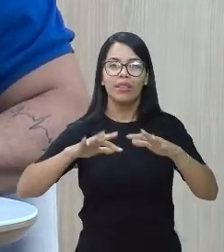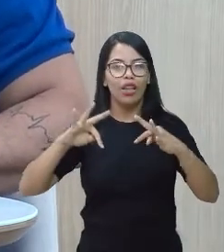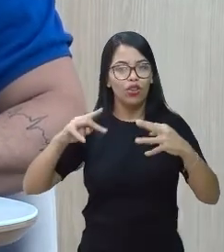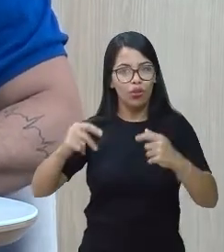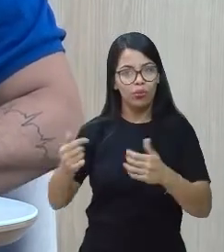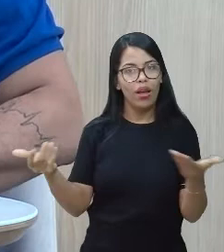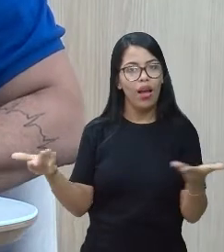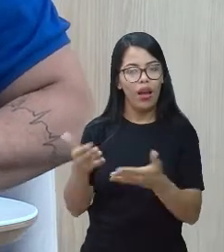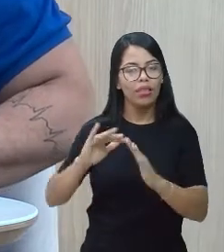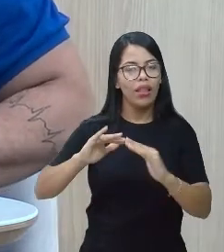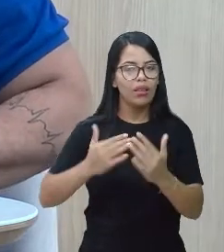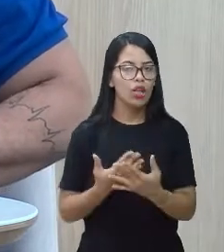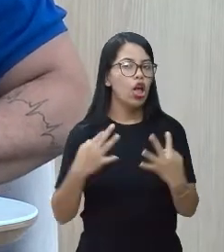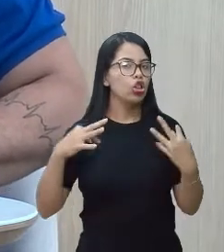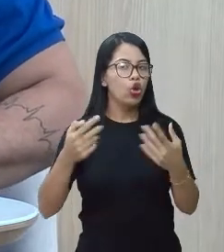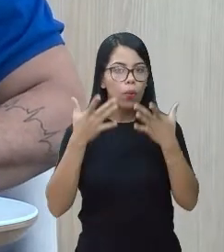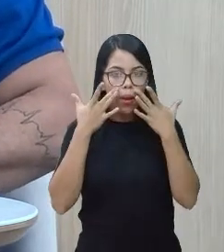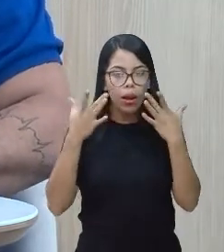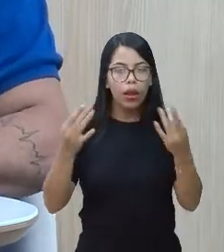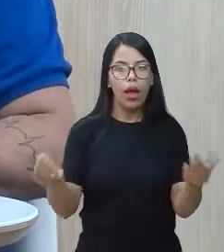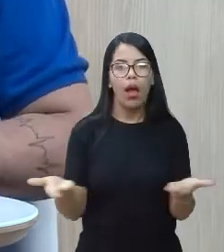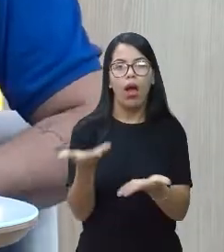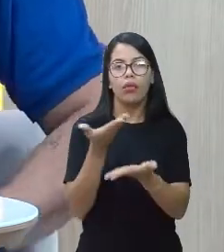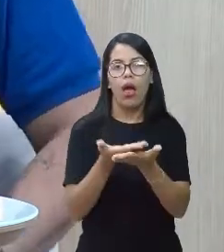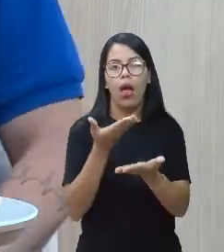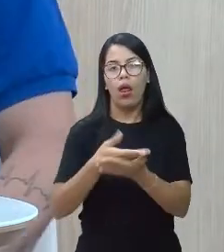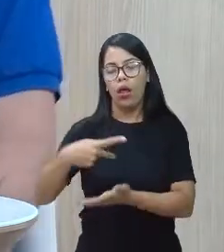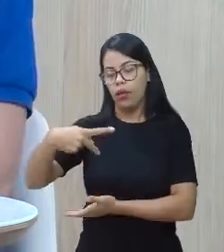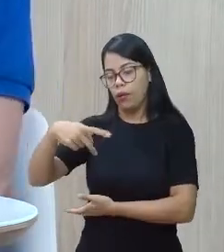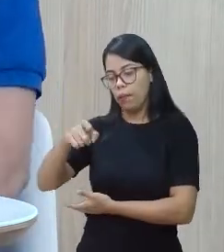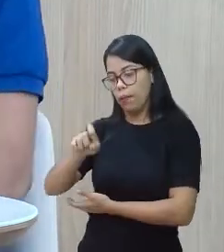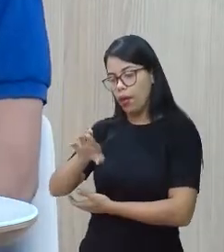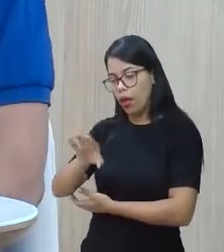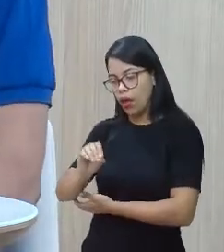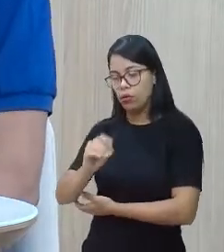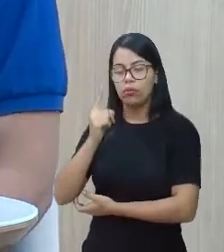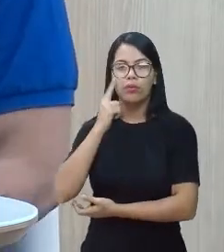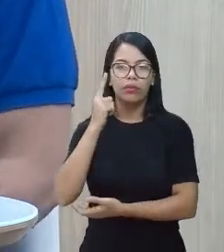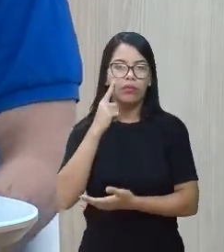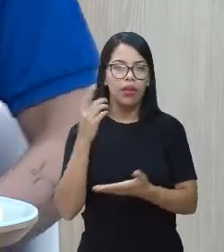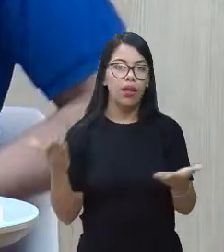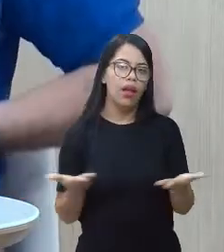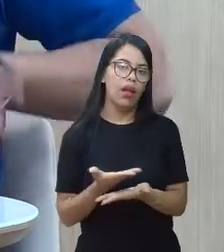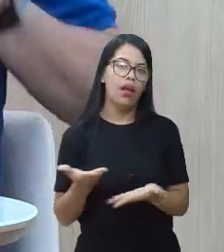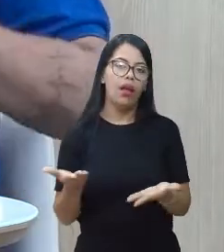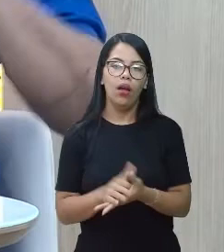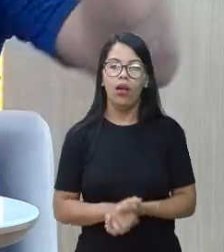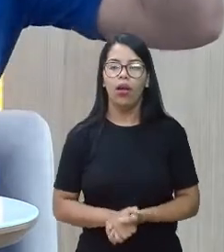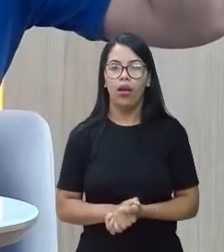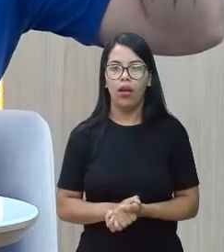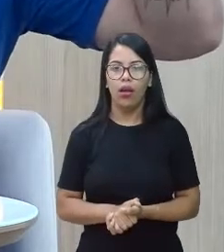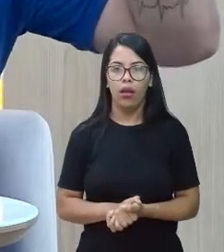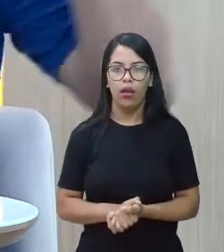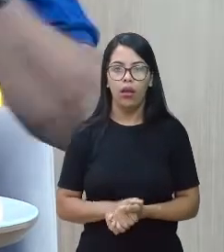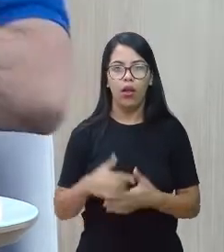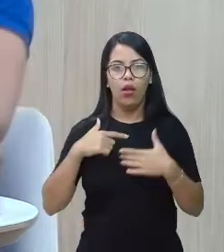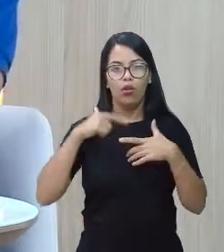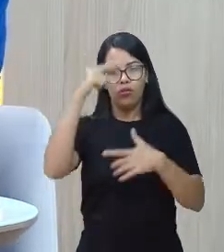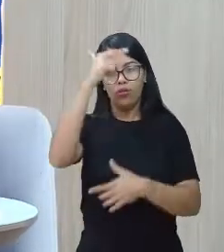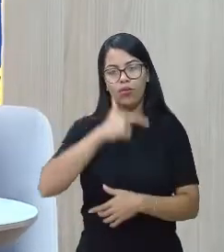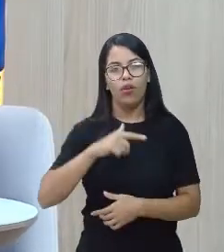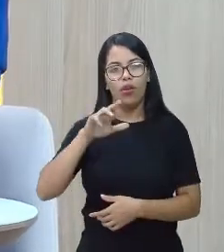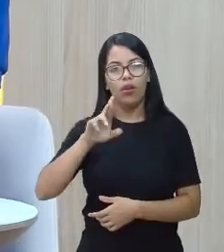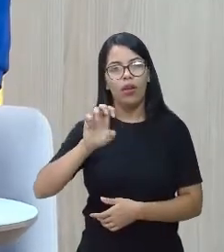né? Tá todo mundo aqui ligado na aula de Pedro, viu? Olha aí, olha. Sou Revoredo,